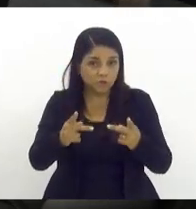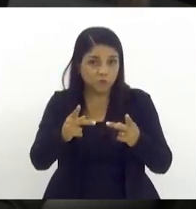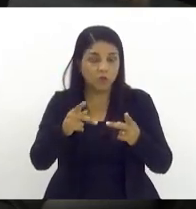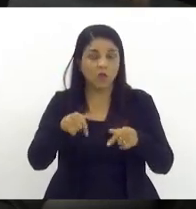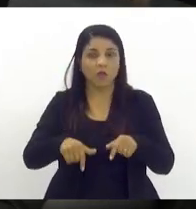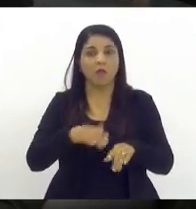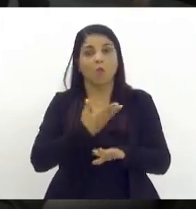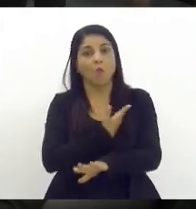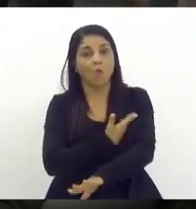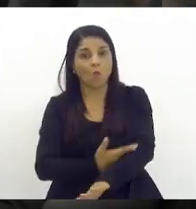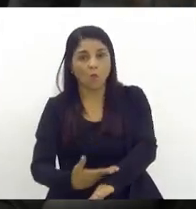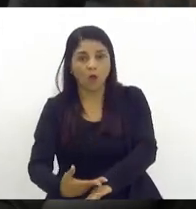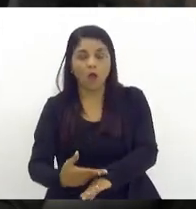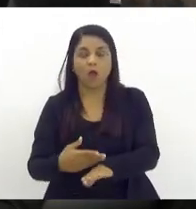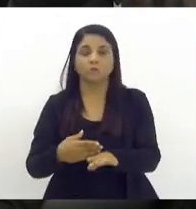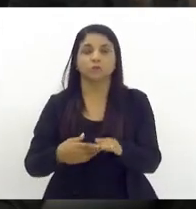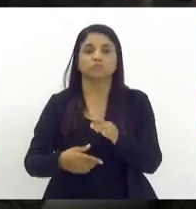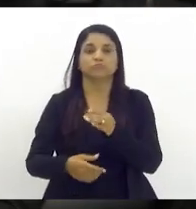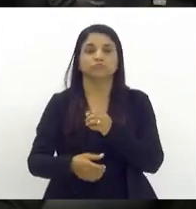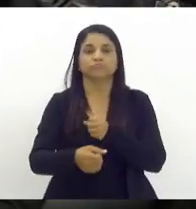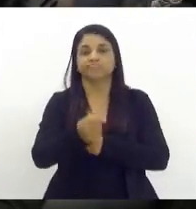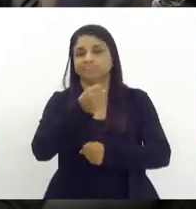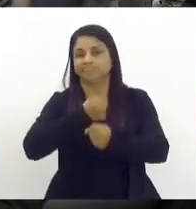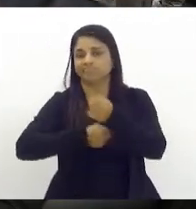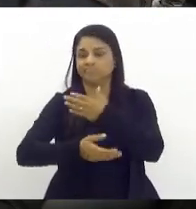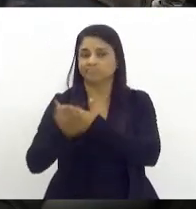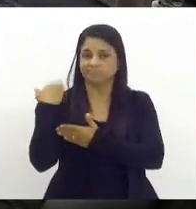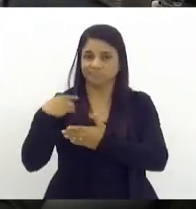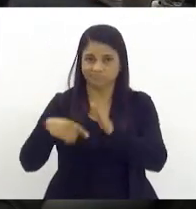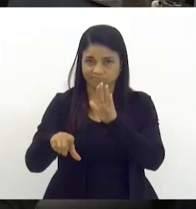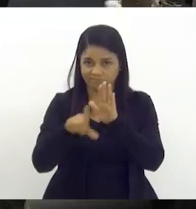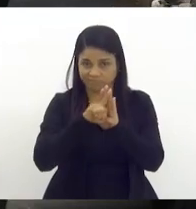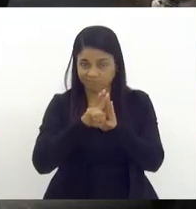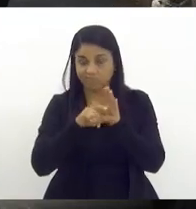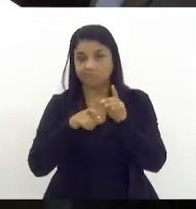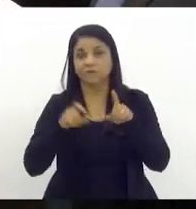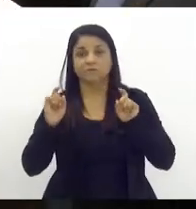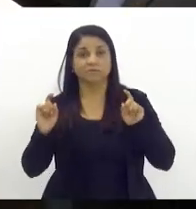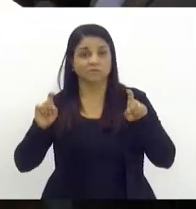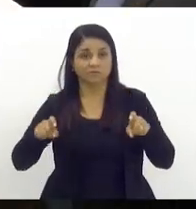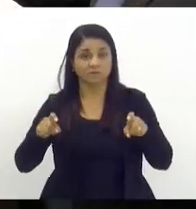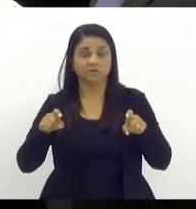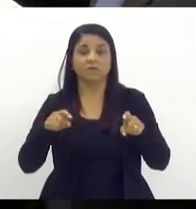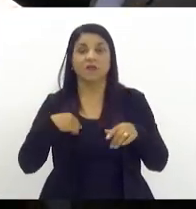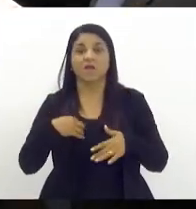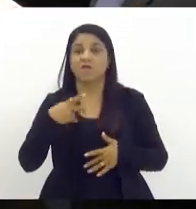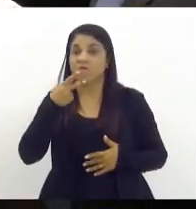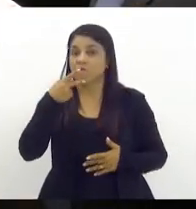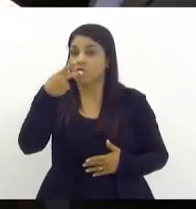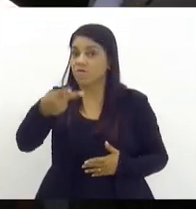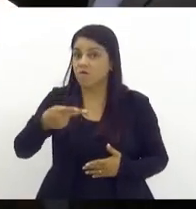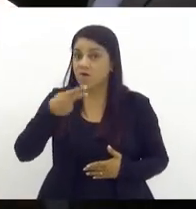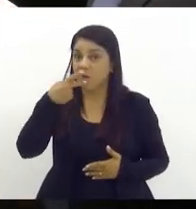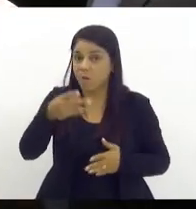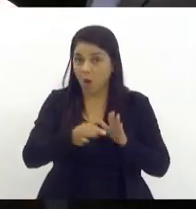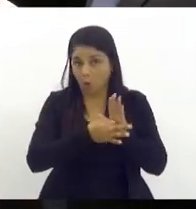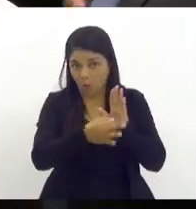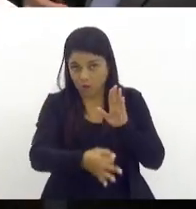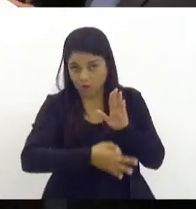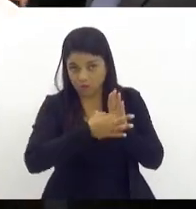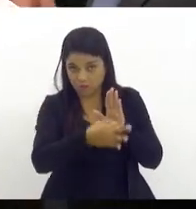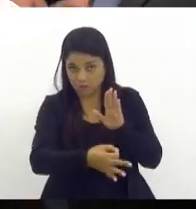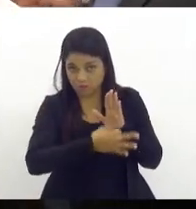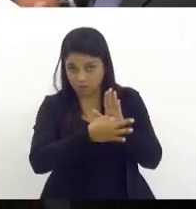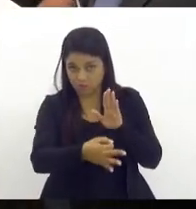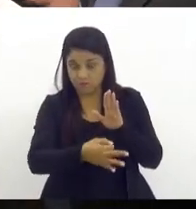nessa casa durante a legislatura anterior dos pareceres serem eminentemente verbais, ou seja, 90% dos